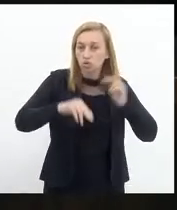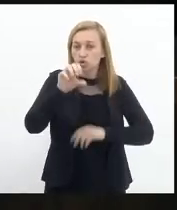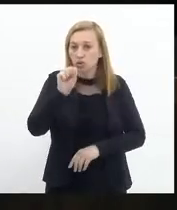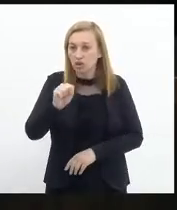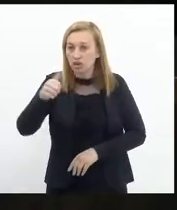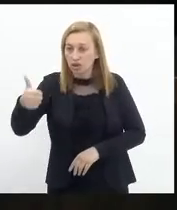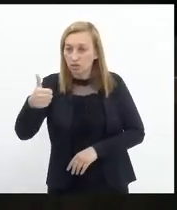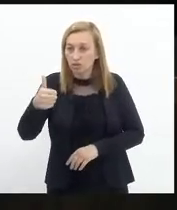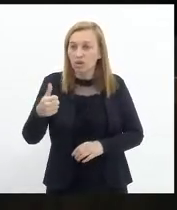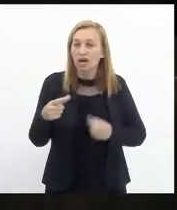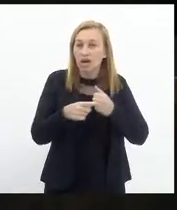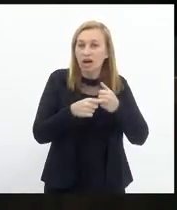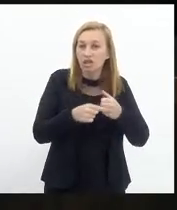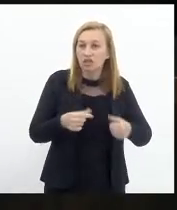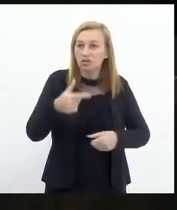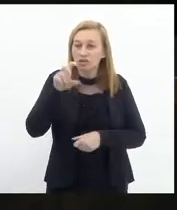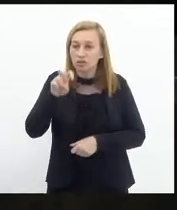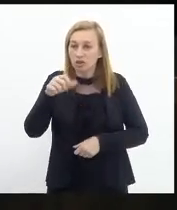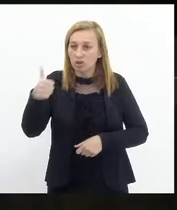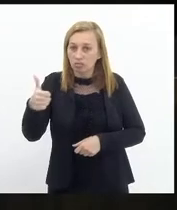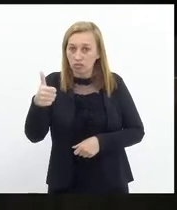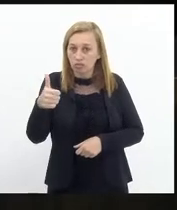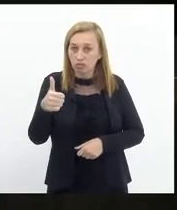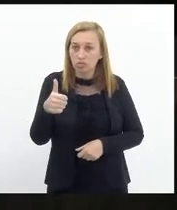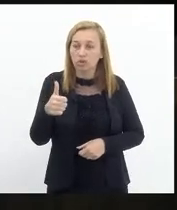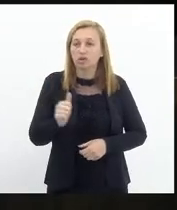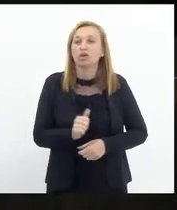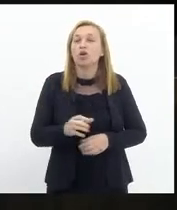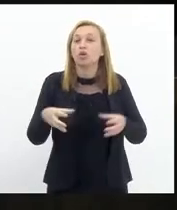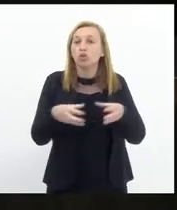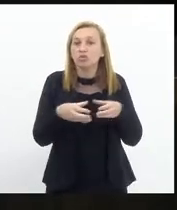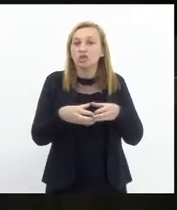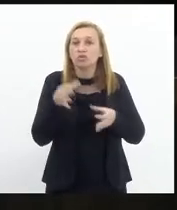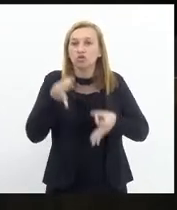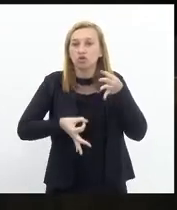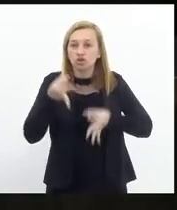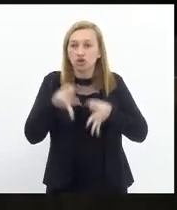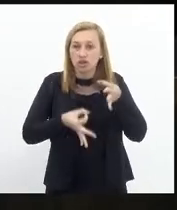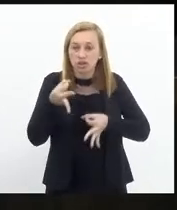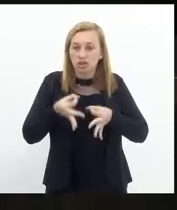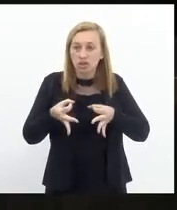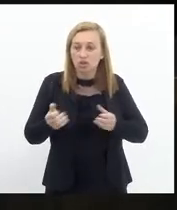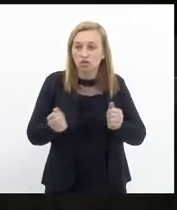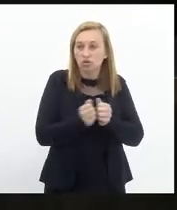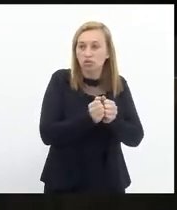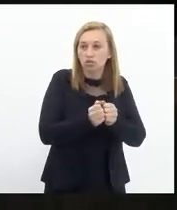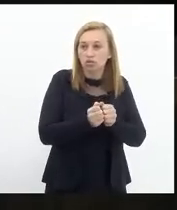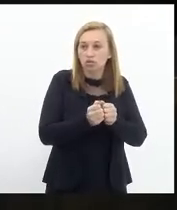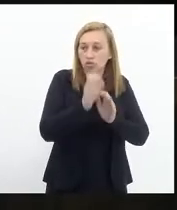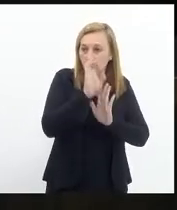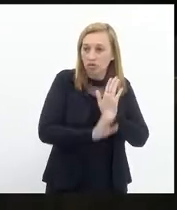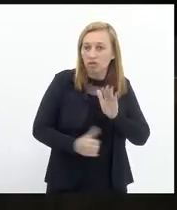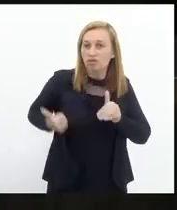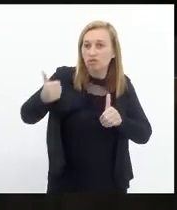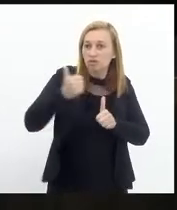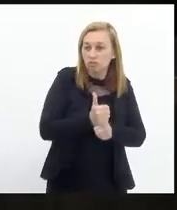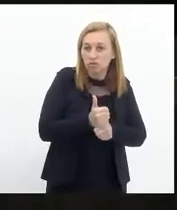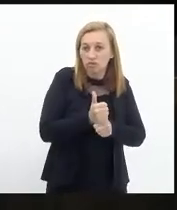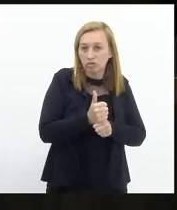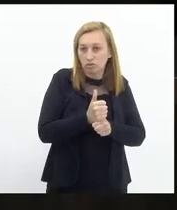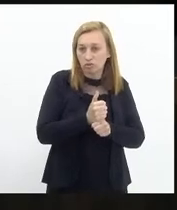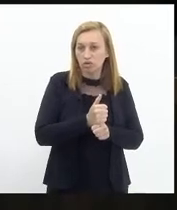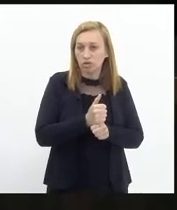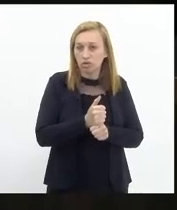artigo 51A, na forma que menciona. Pareceres da comissão de condição de justiça pela constitucionalidade, com emendas concluindo por substitutivo.